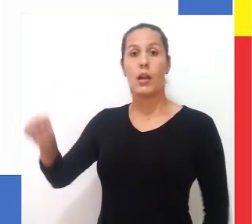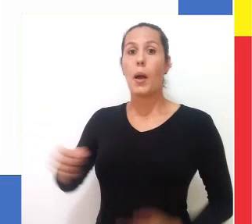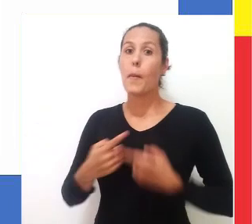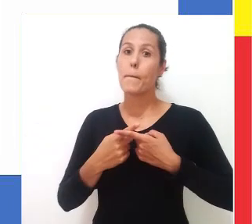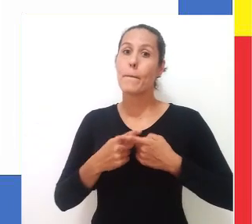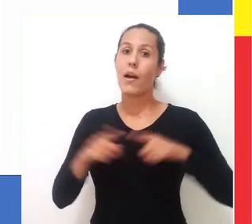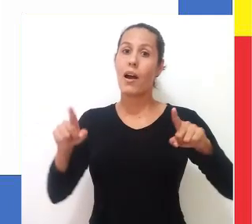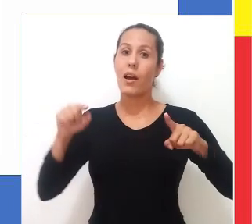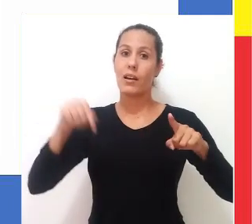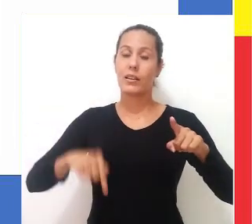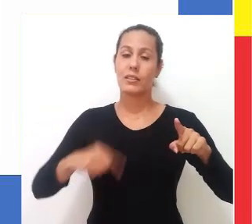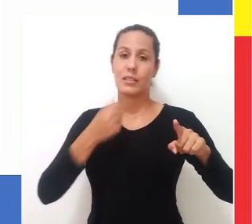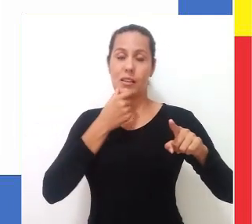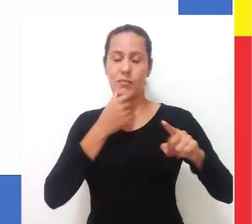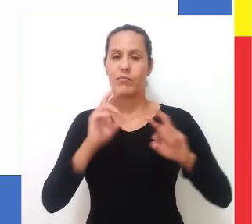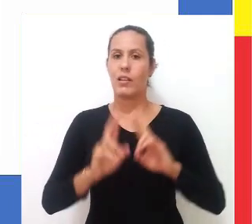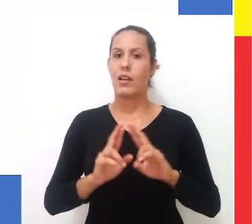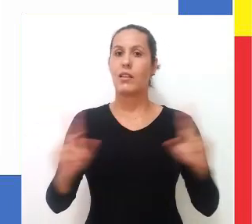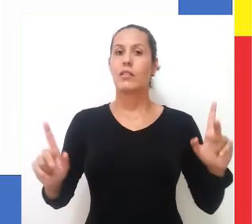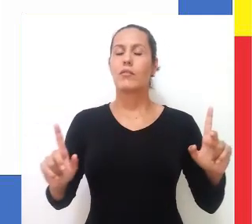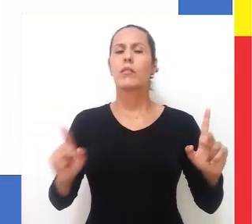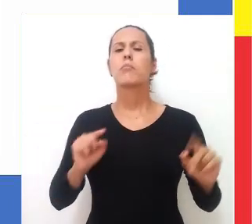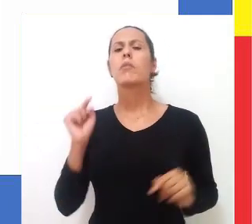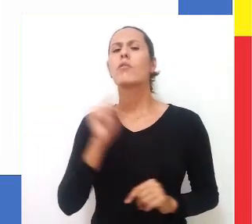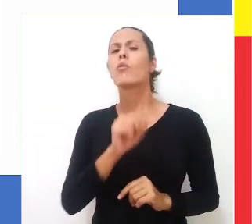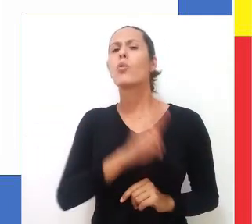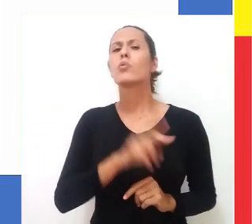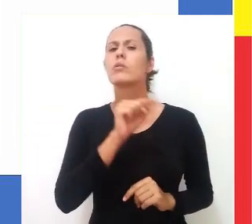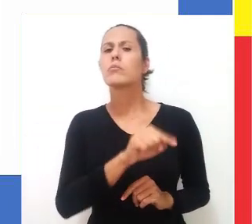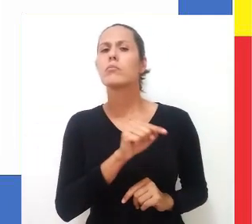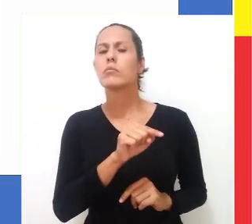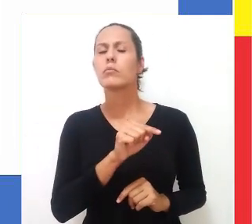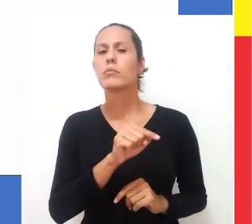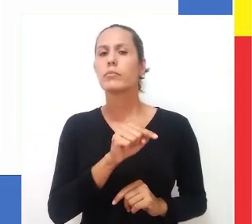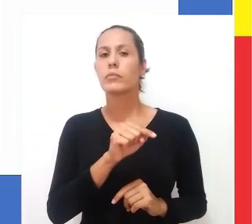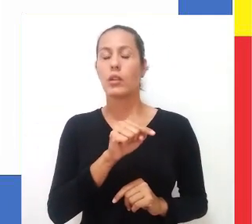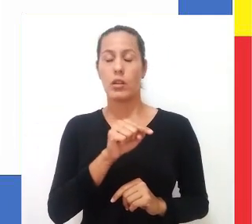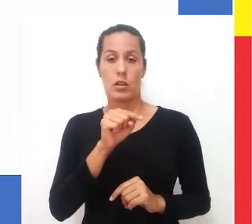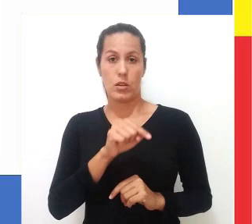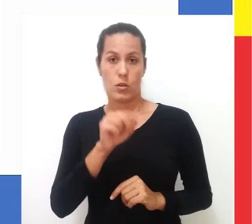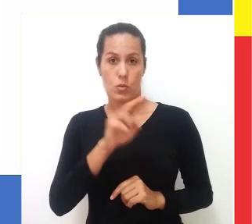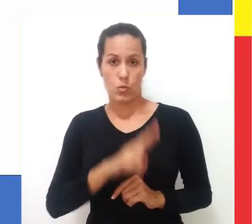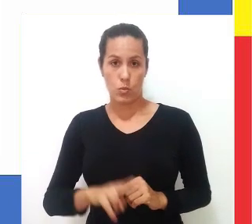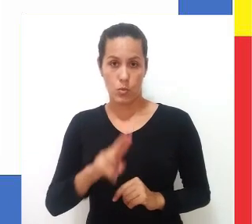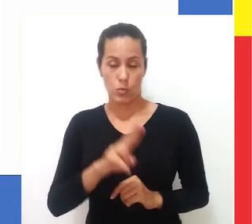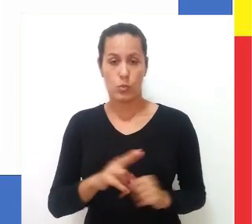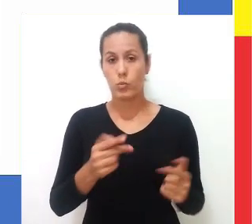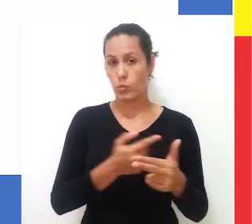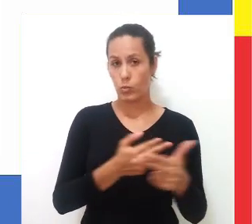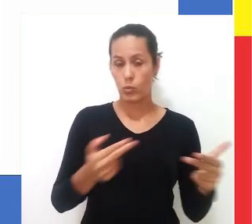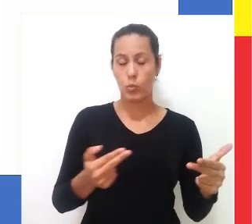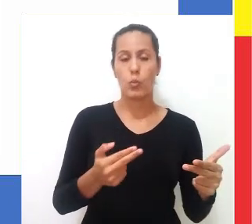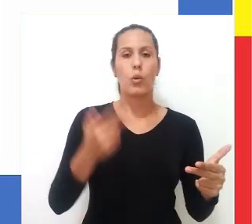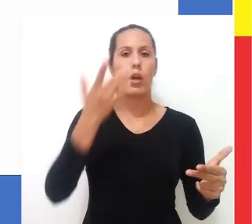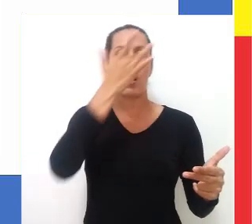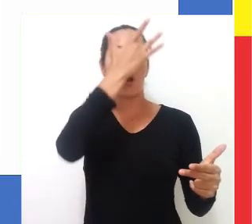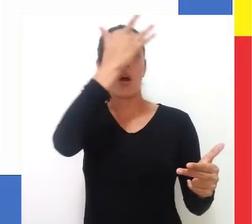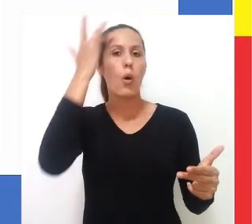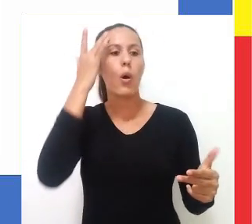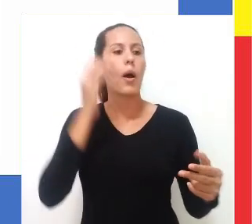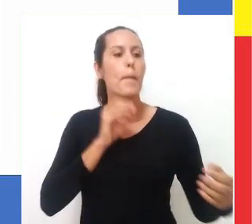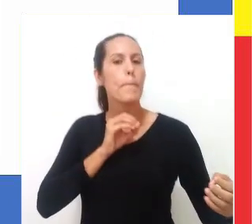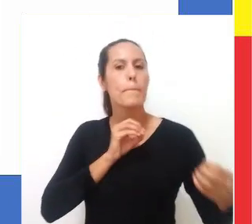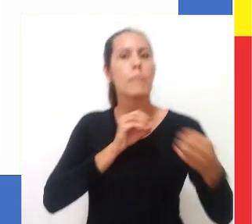ou aquilo. Porém, existe uma diferença do seu uso. Quando é que eu uso this? Eu uso this quando algo ou